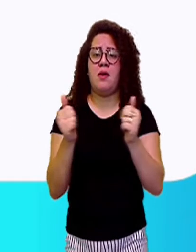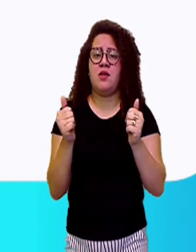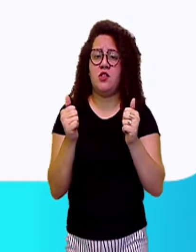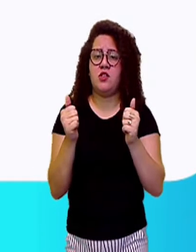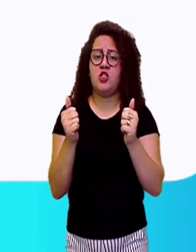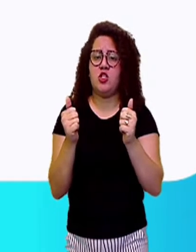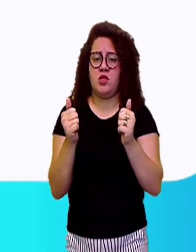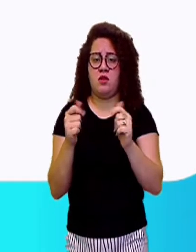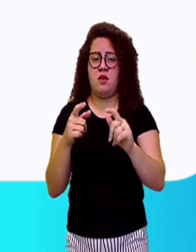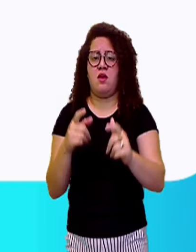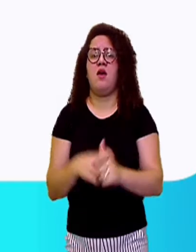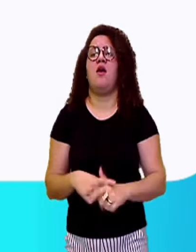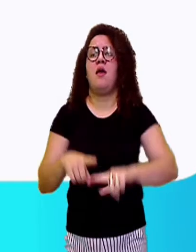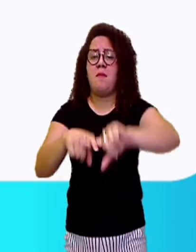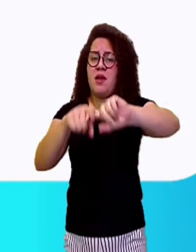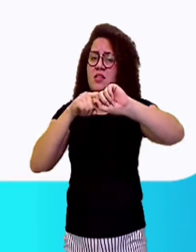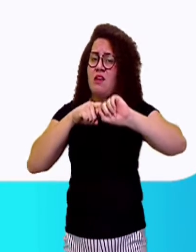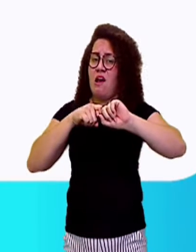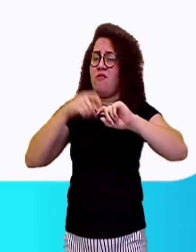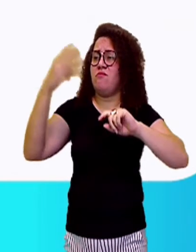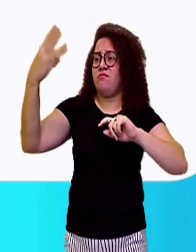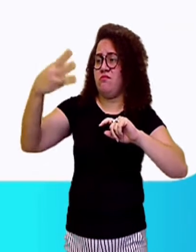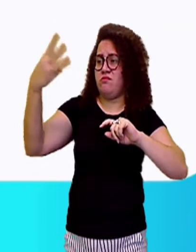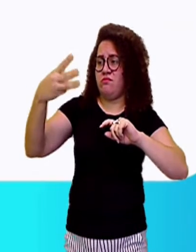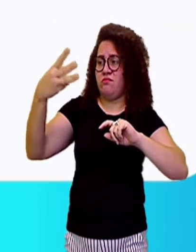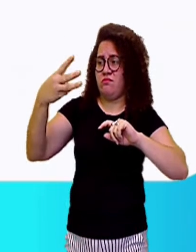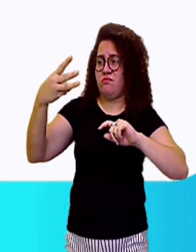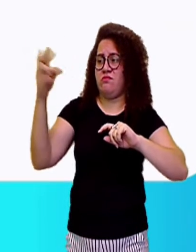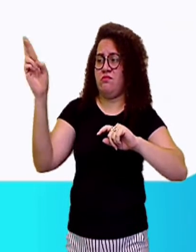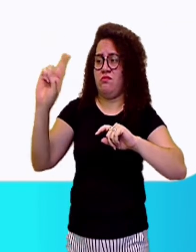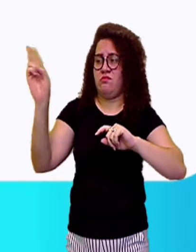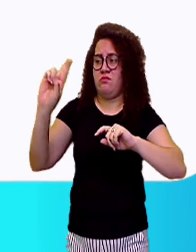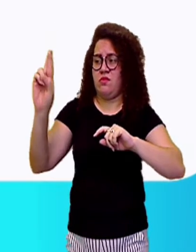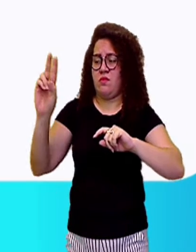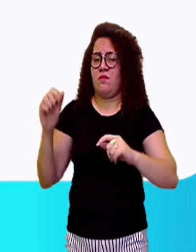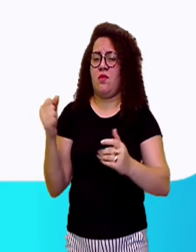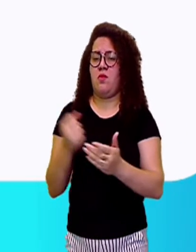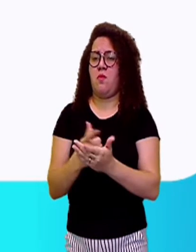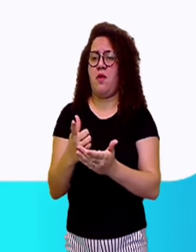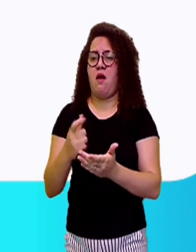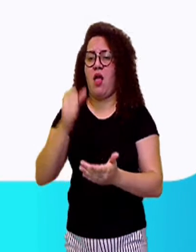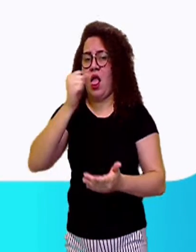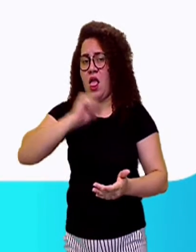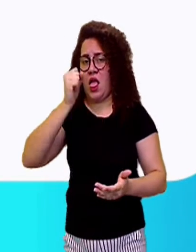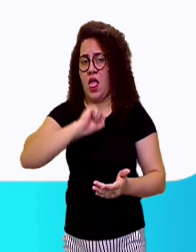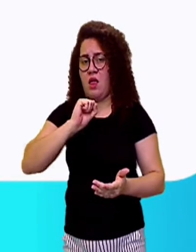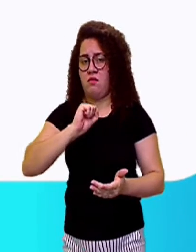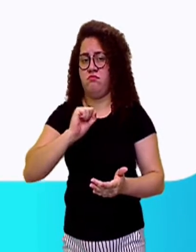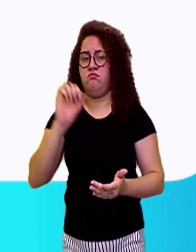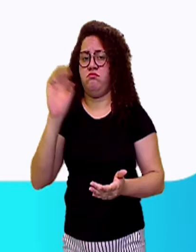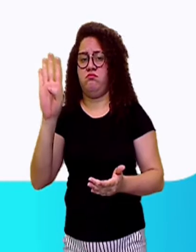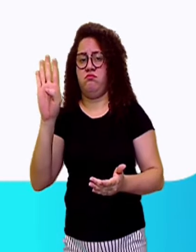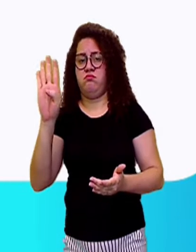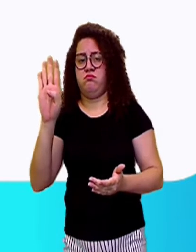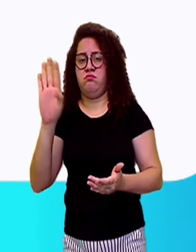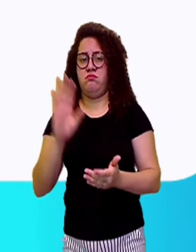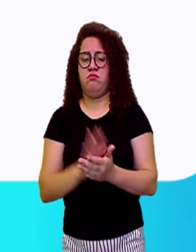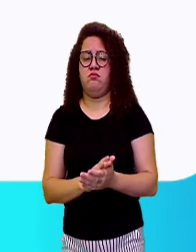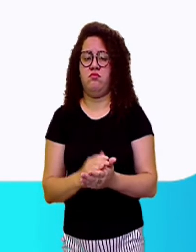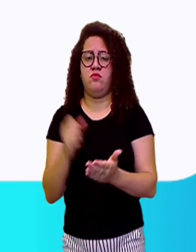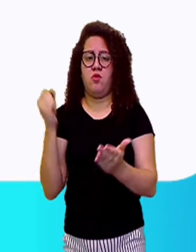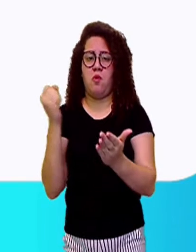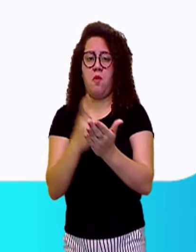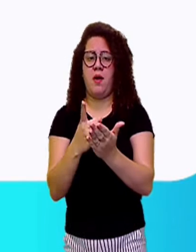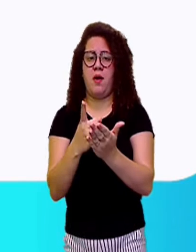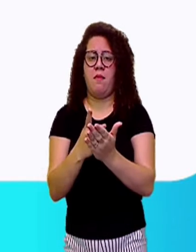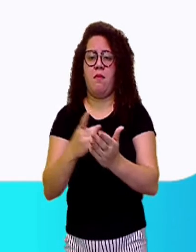amigo R$ 3 emprestados e compraria o sorvete? Na letra B, compraria o